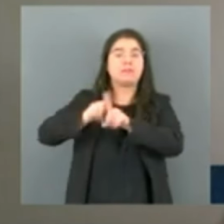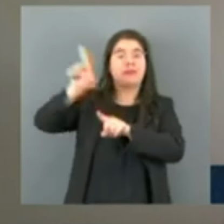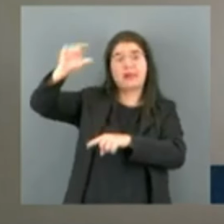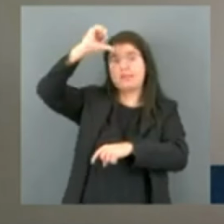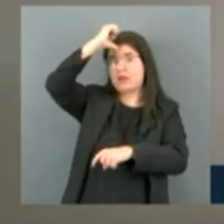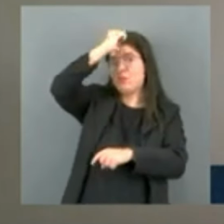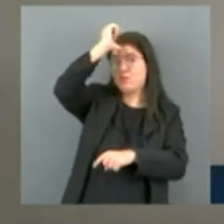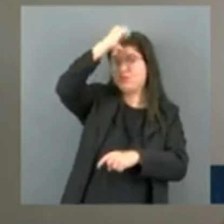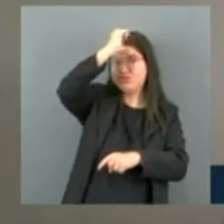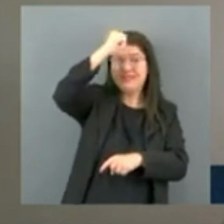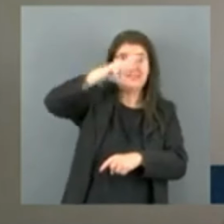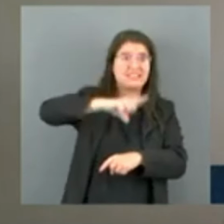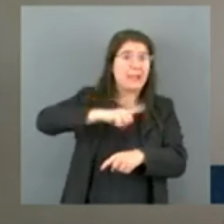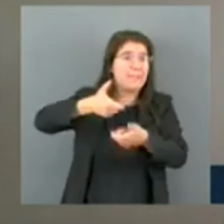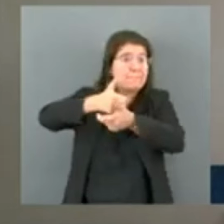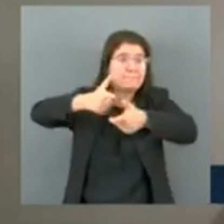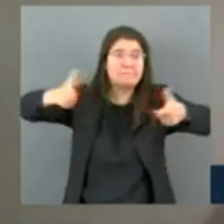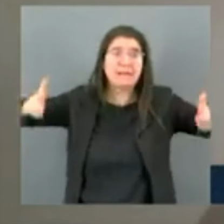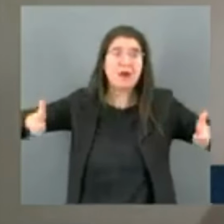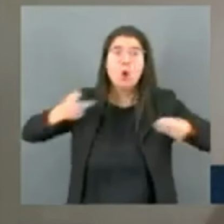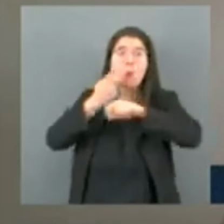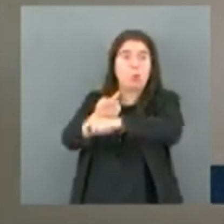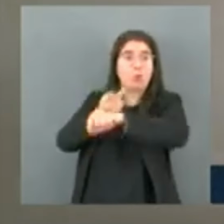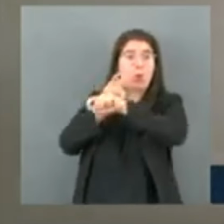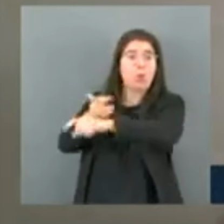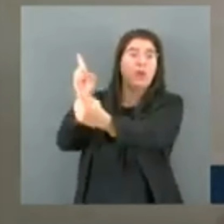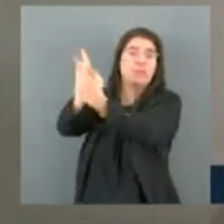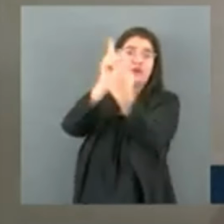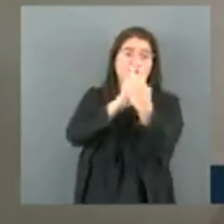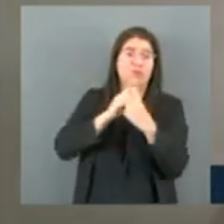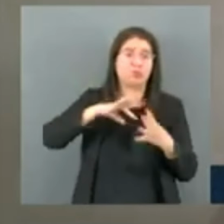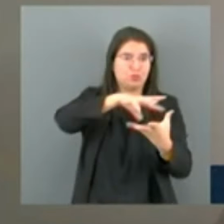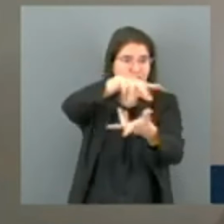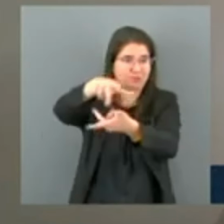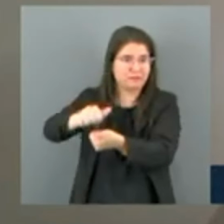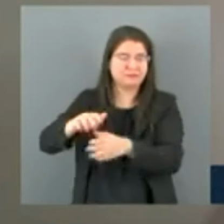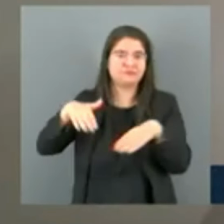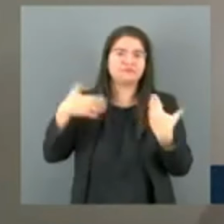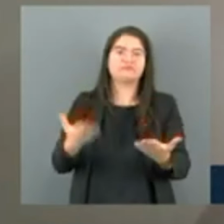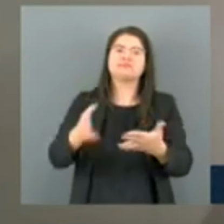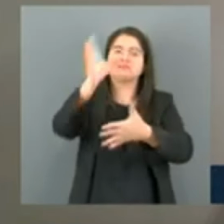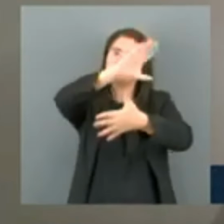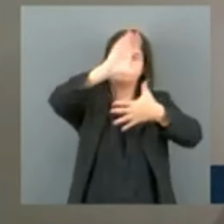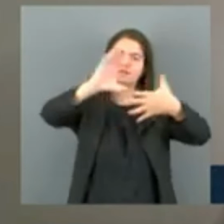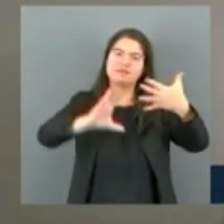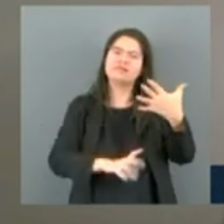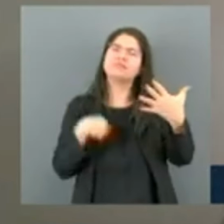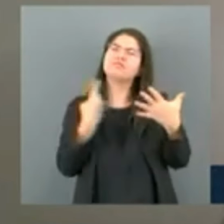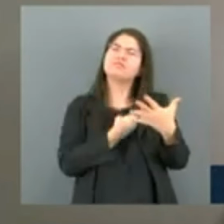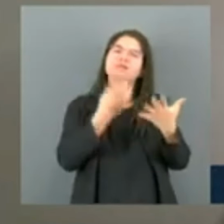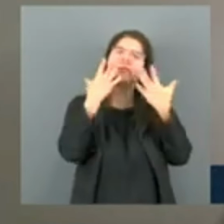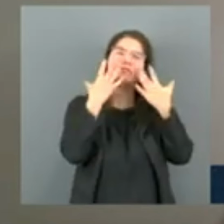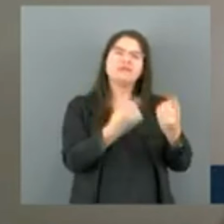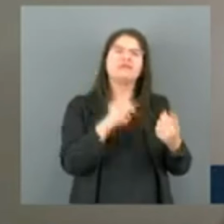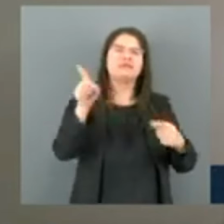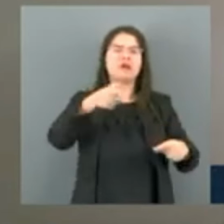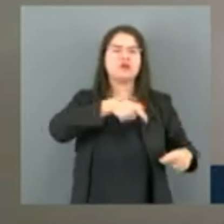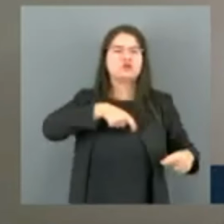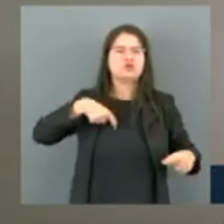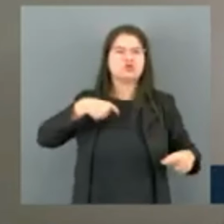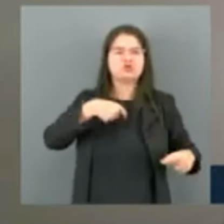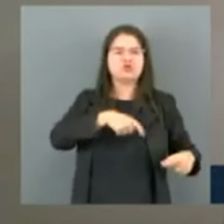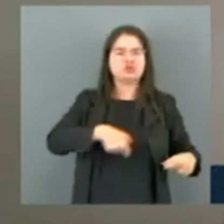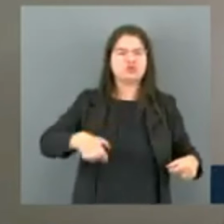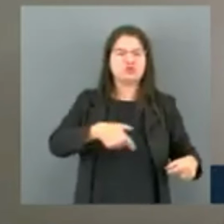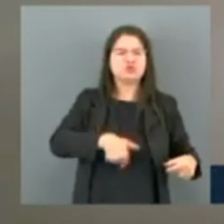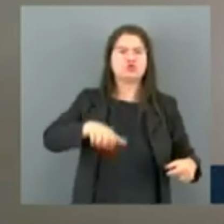que tem a maior demanda por atendimentos e serviços em Ayurveda no mundo. Essa divisão entre as categorias a gente observa na Suíça, né, eu já estive lá,